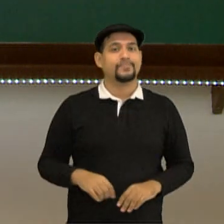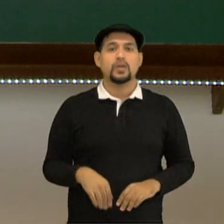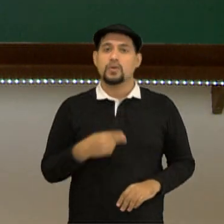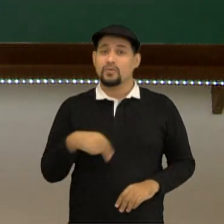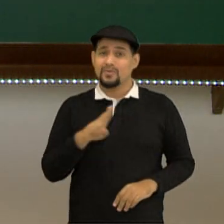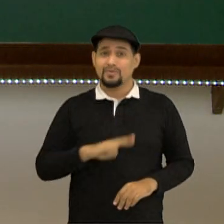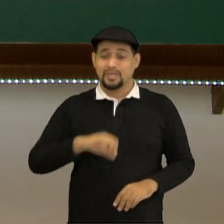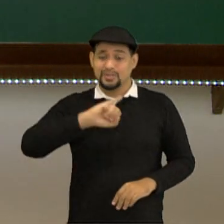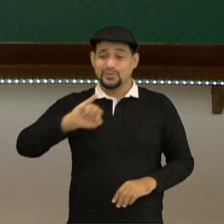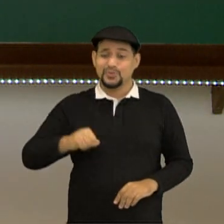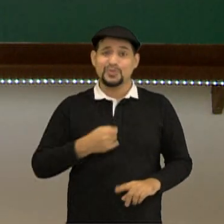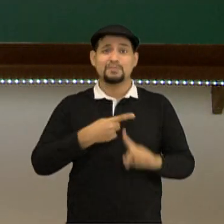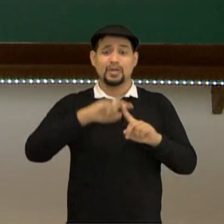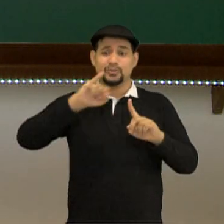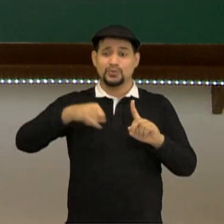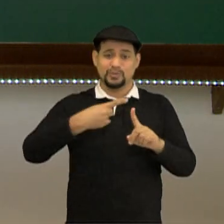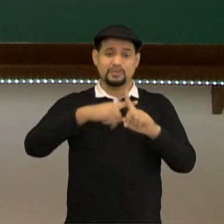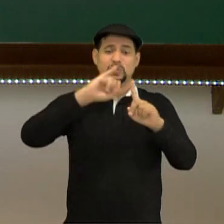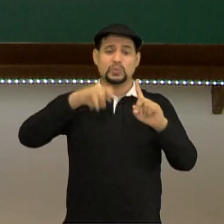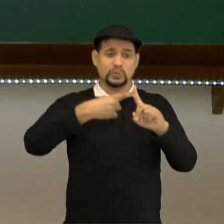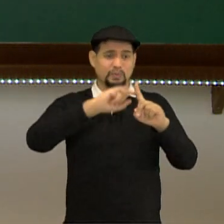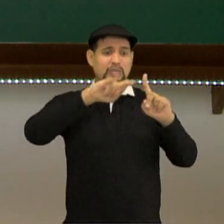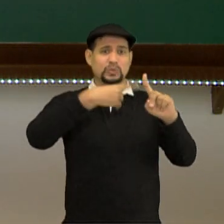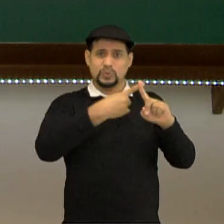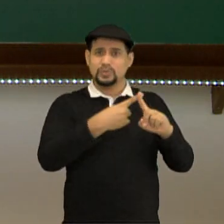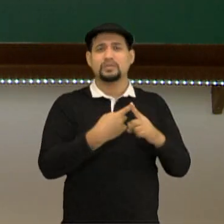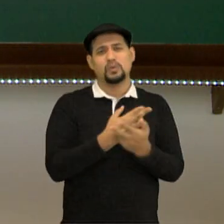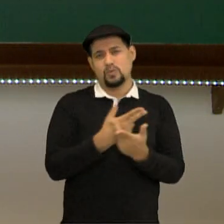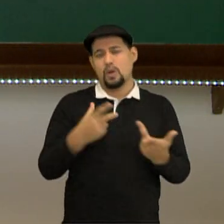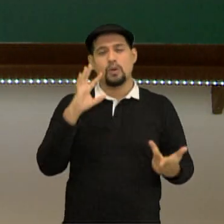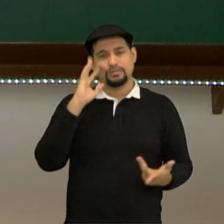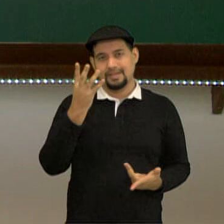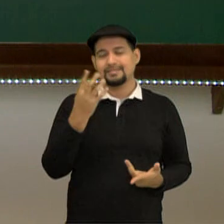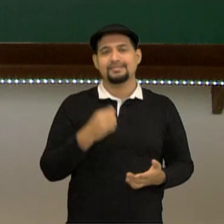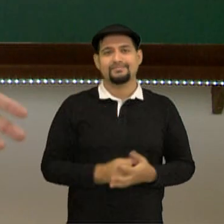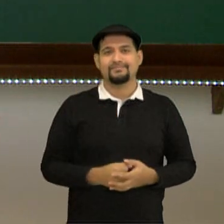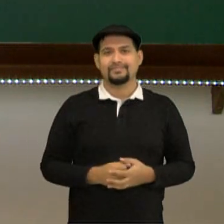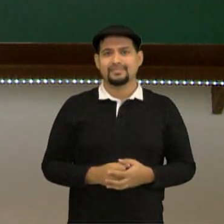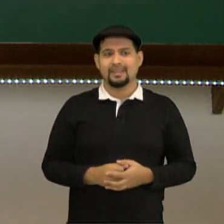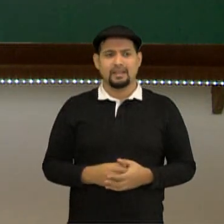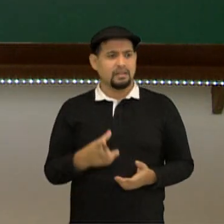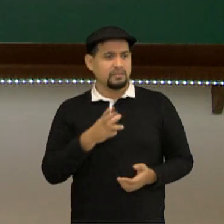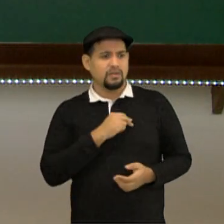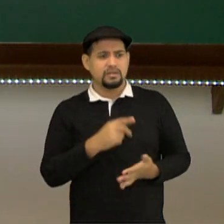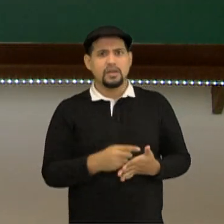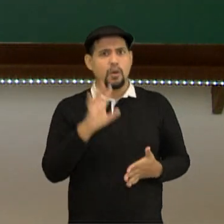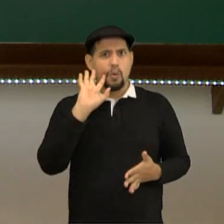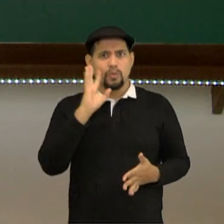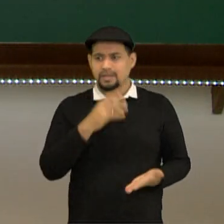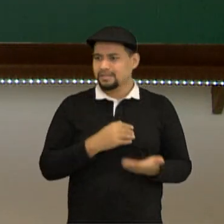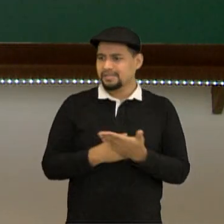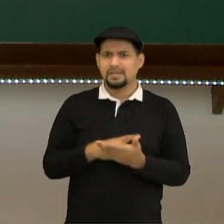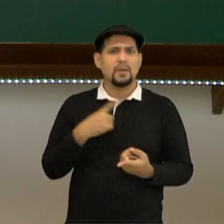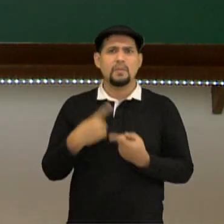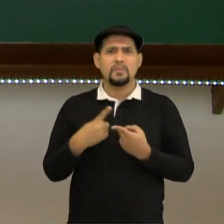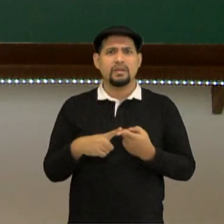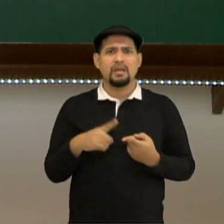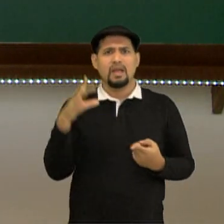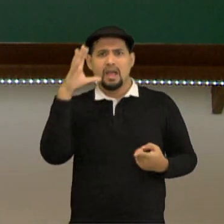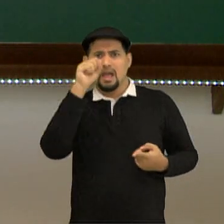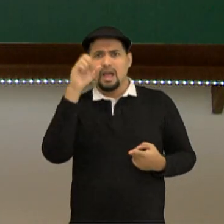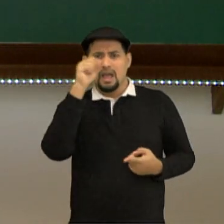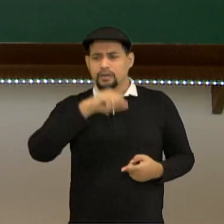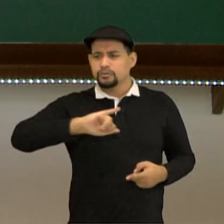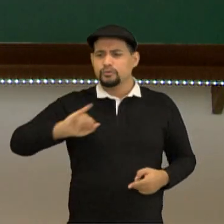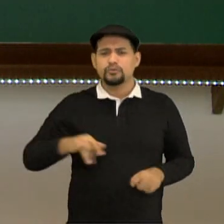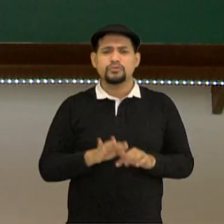receber juro sobre juro, que a maioria das aplicações ocorrem disso. Então, eu vou dizer assim, mas se a maioria ocorre dessa maneira, para que a gente aprende o